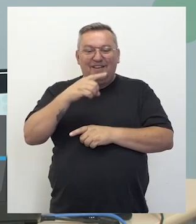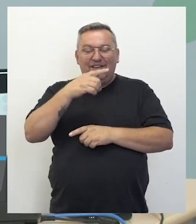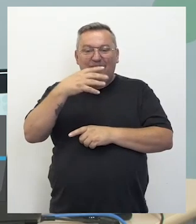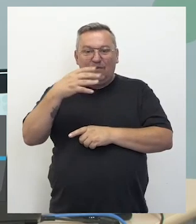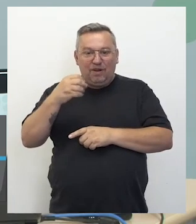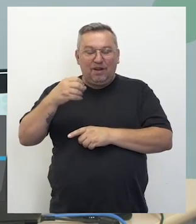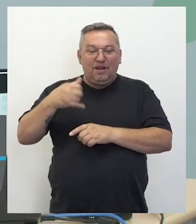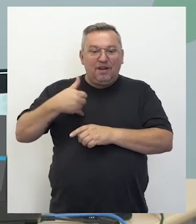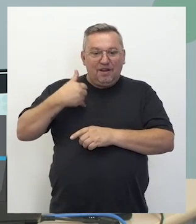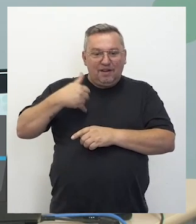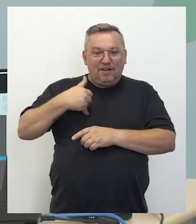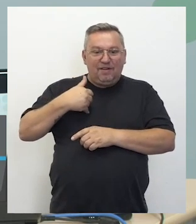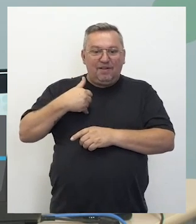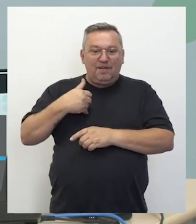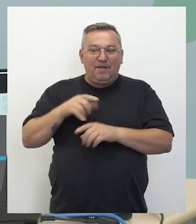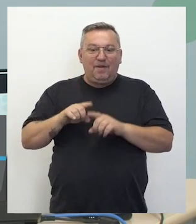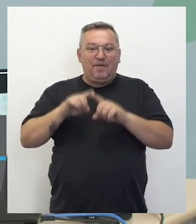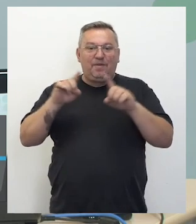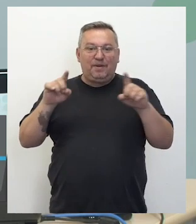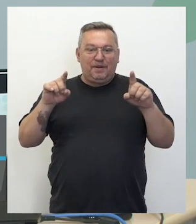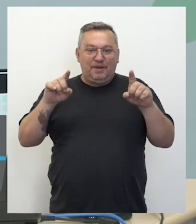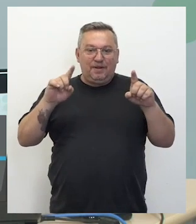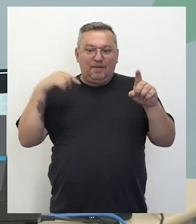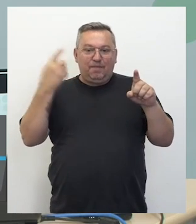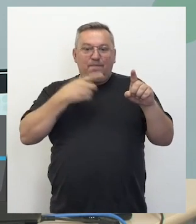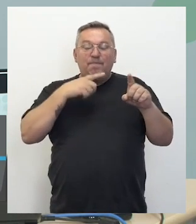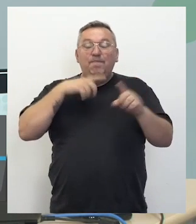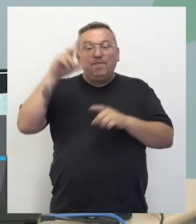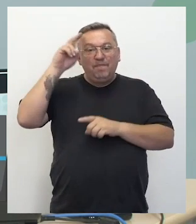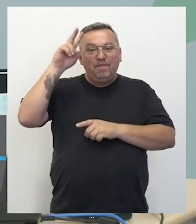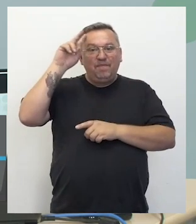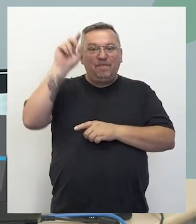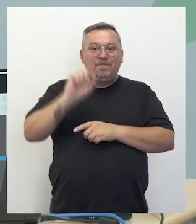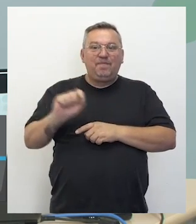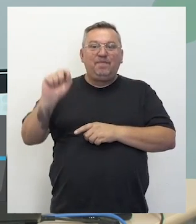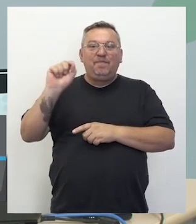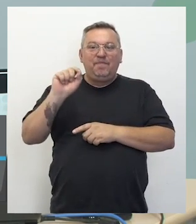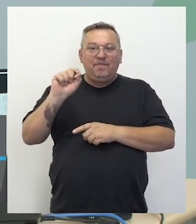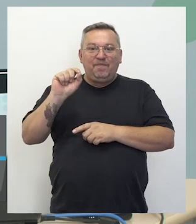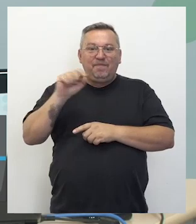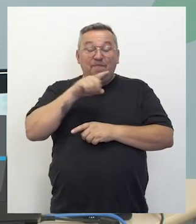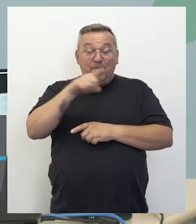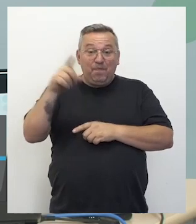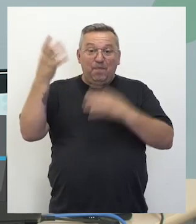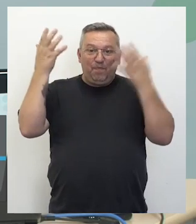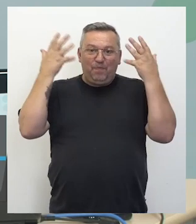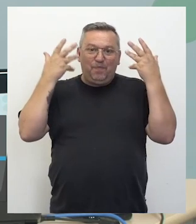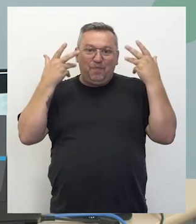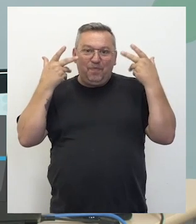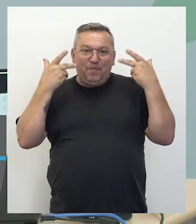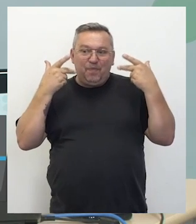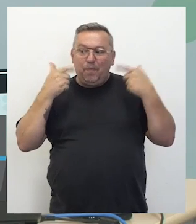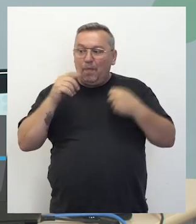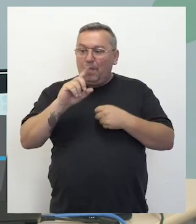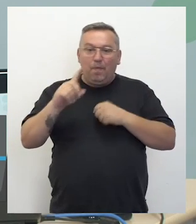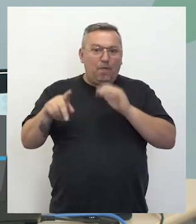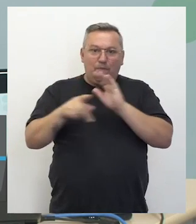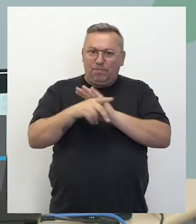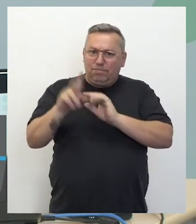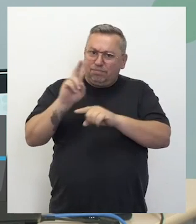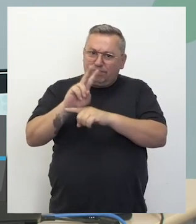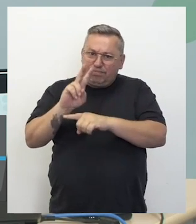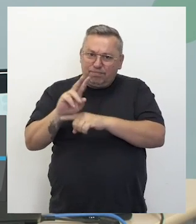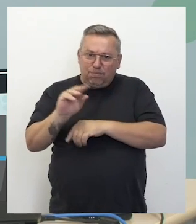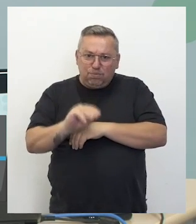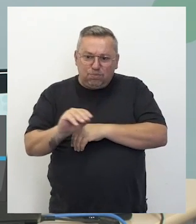140 anos, por aí. Mas a gente tem que lembrar o seguinte, que esses animais, né, eles não são domesticáveis,